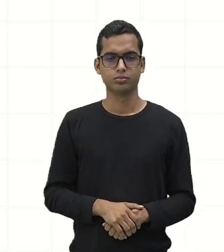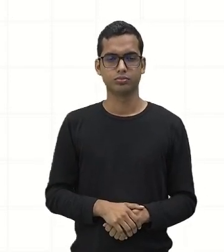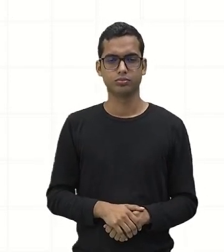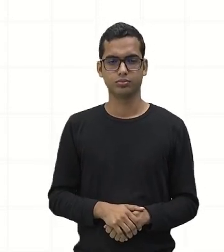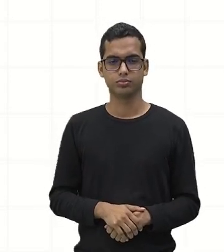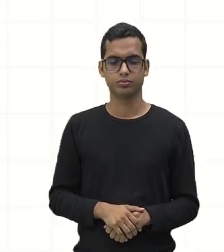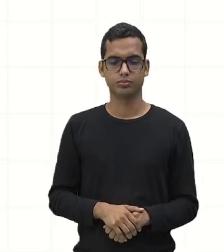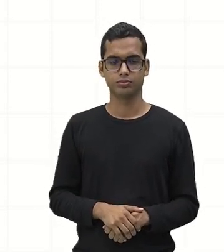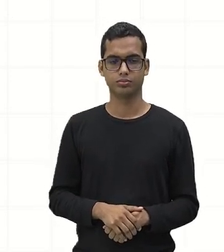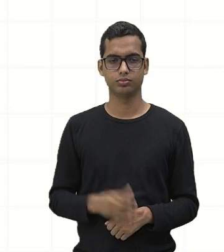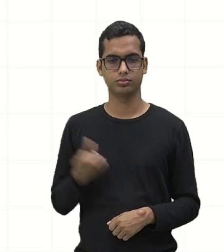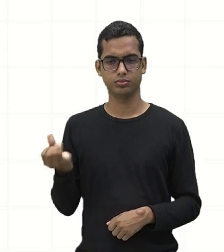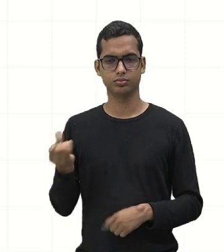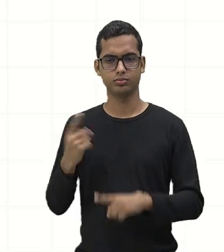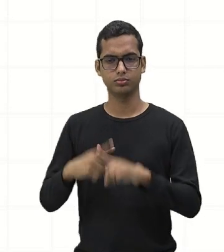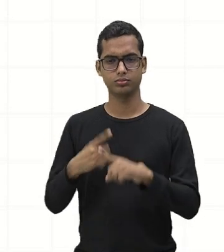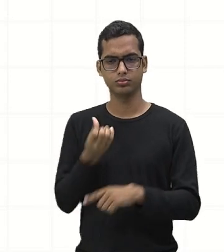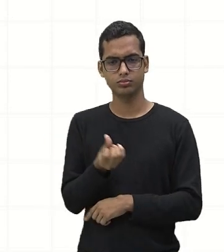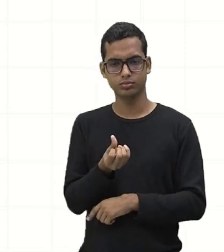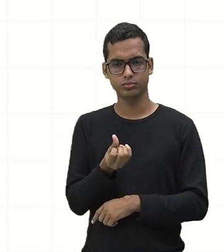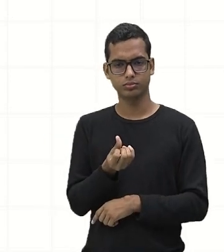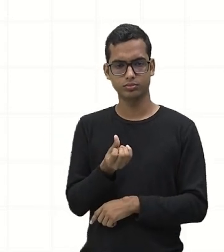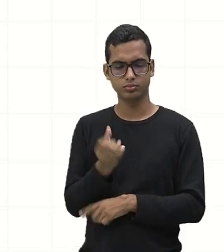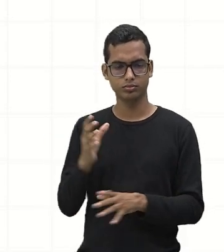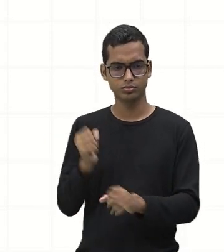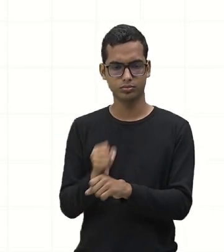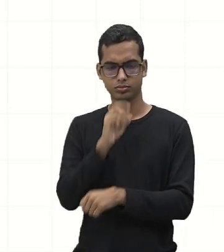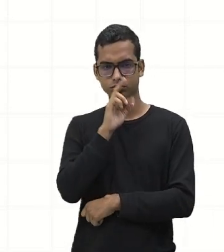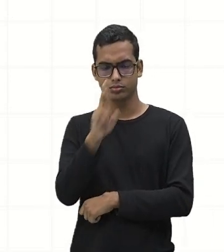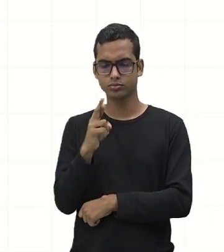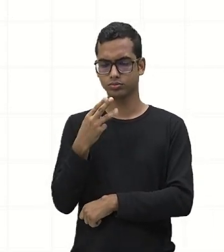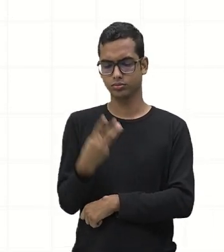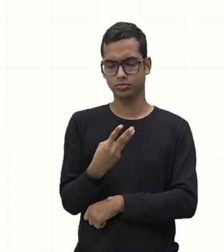6 vezes 6, 36.